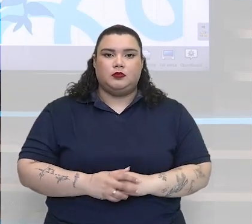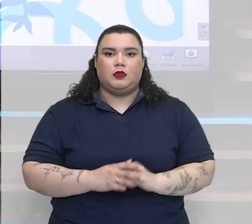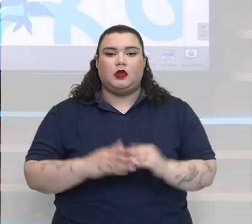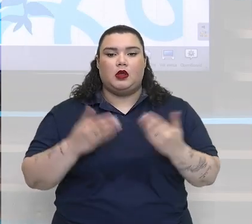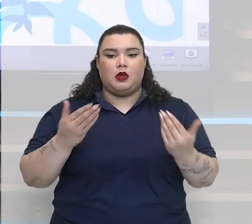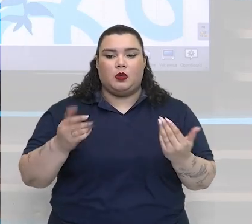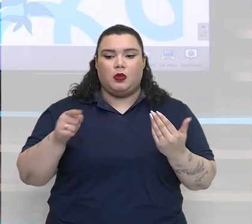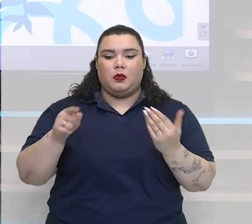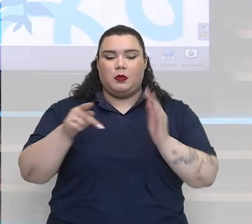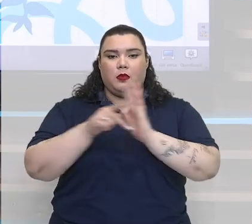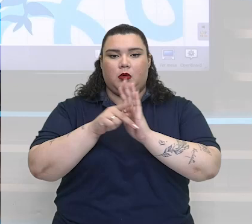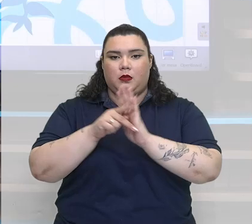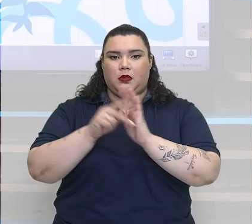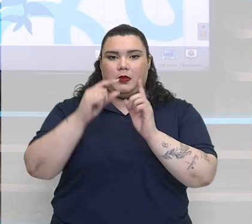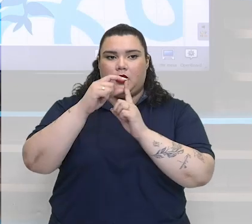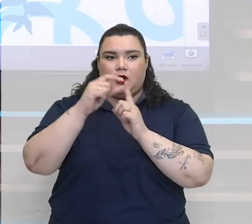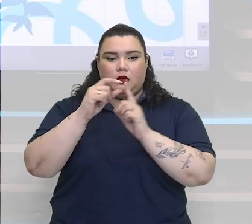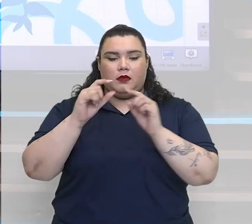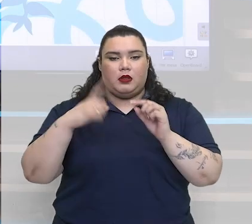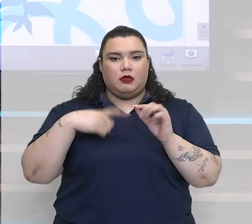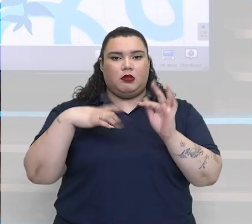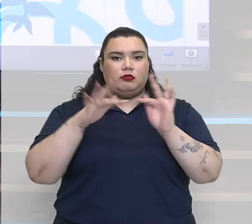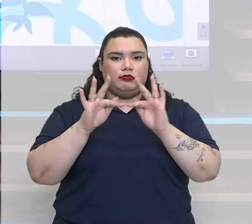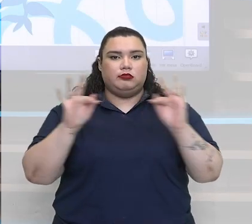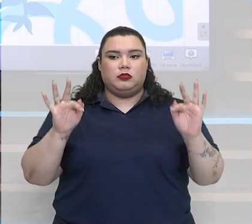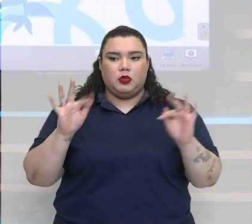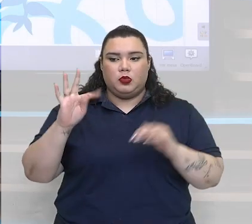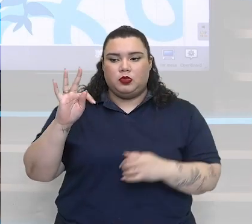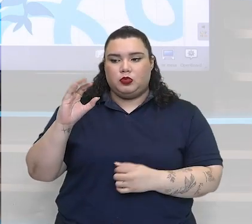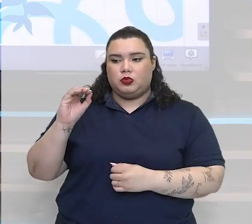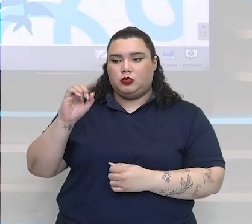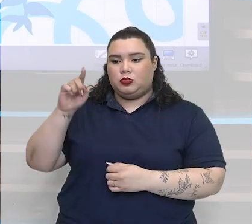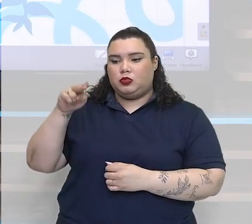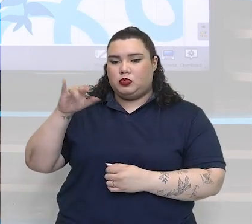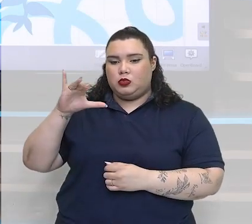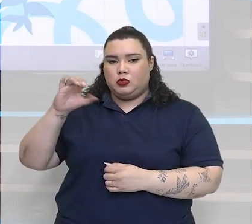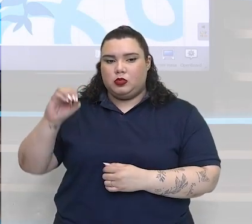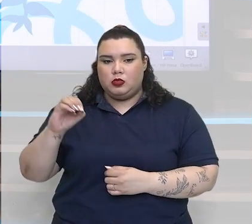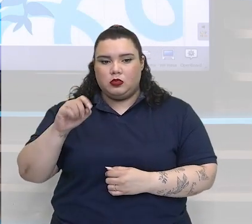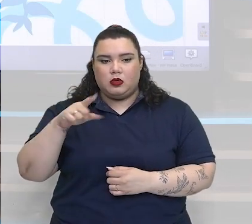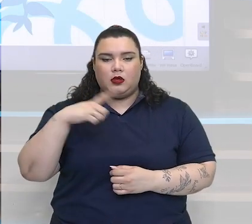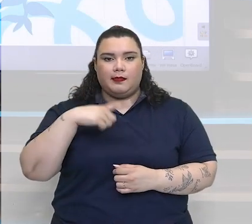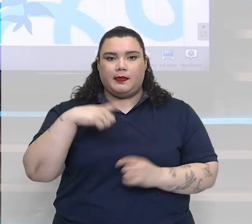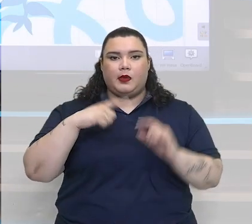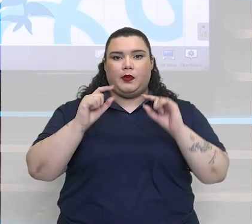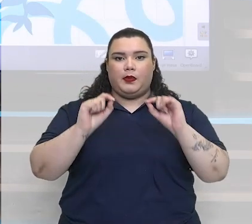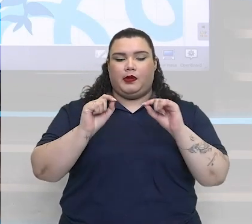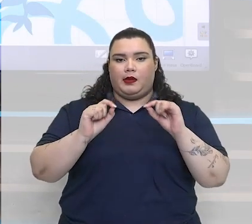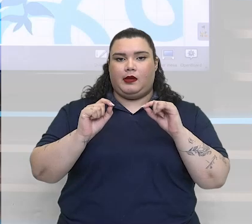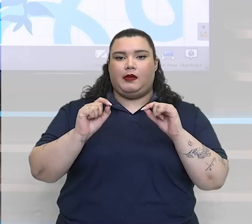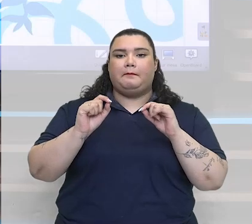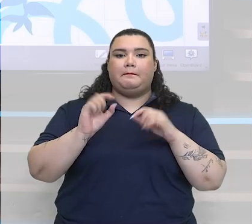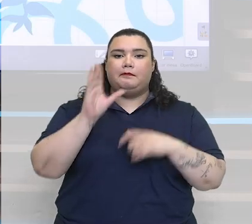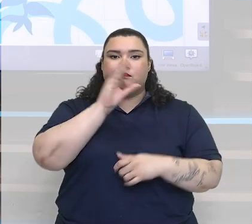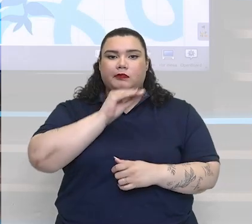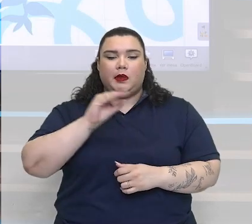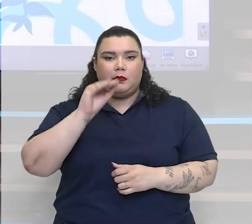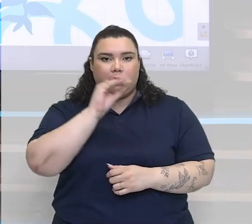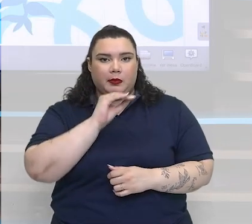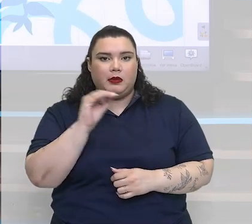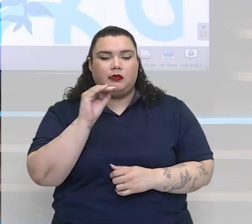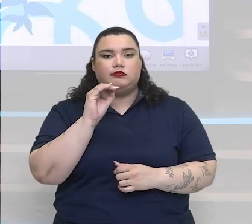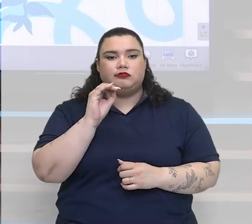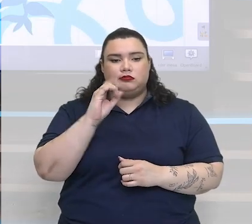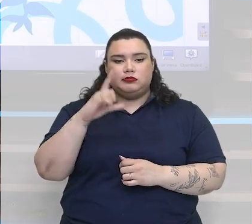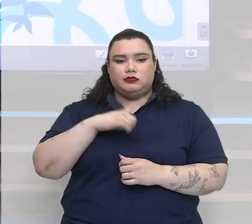o próprio nome diz, é aquela sílaba em que você vai pronunciar com maior